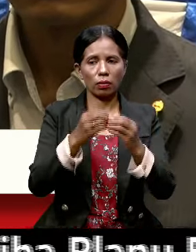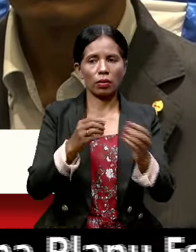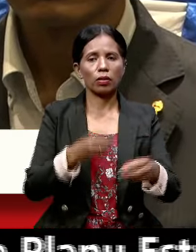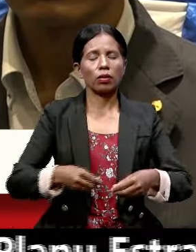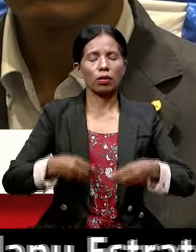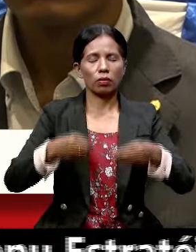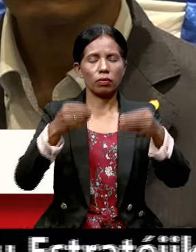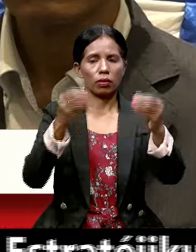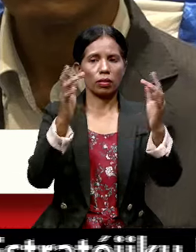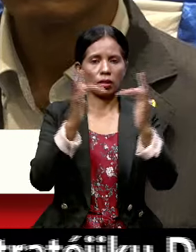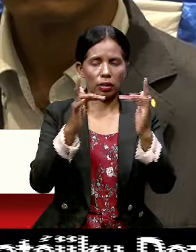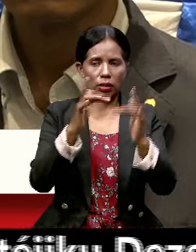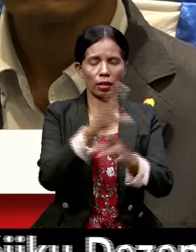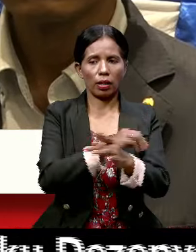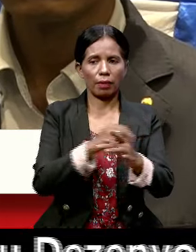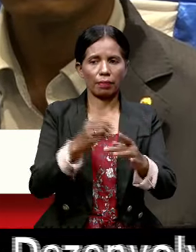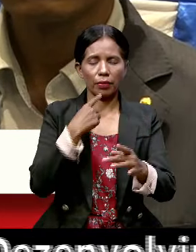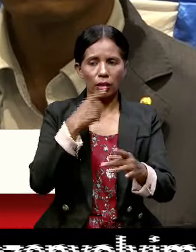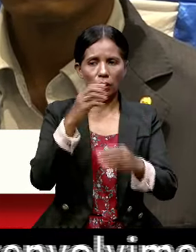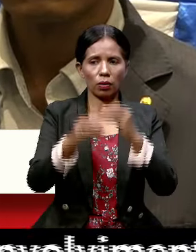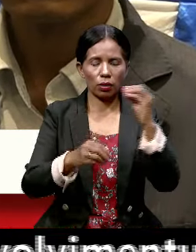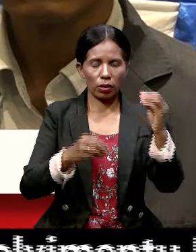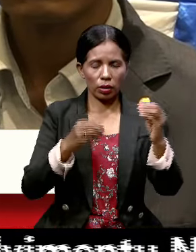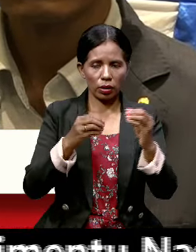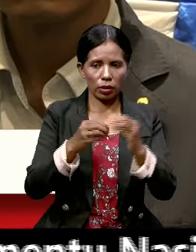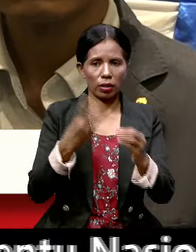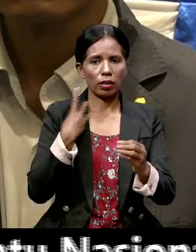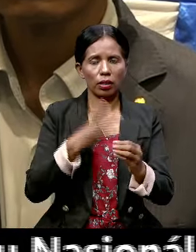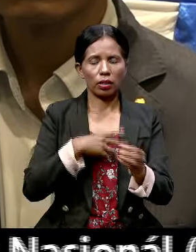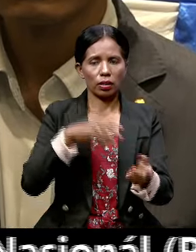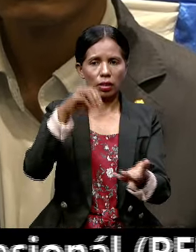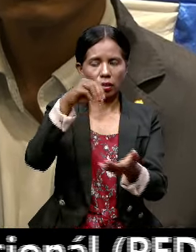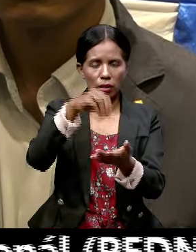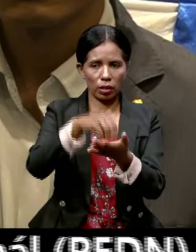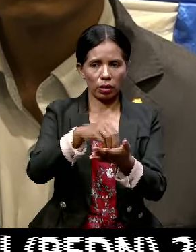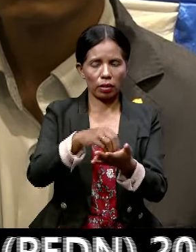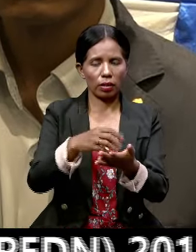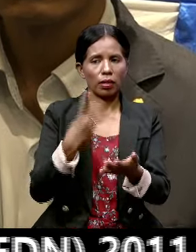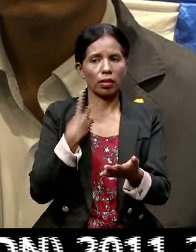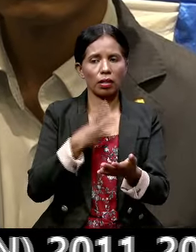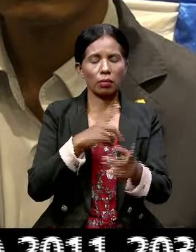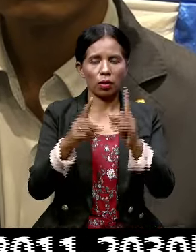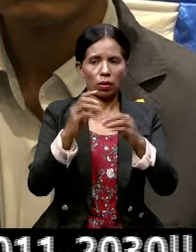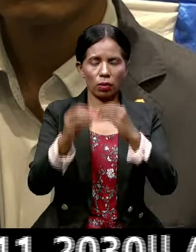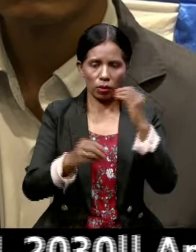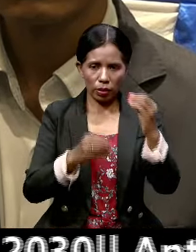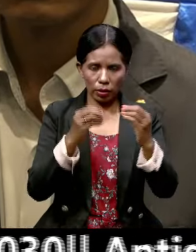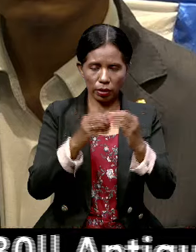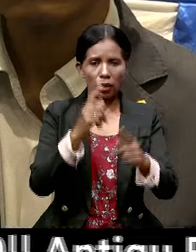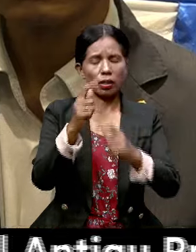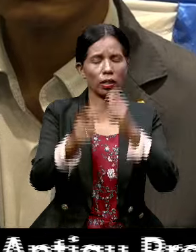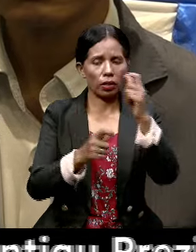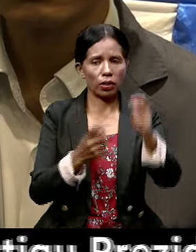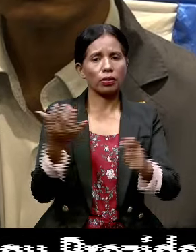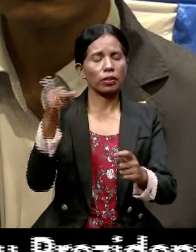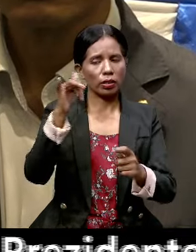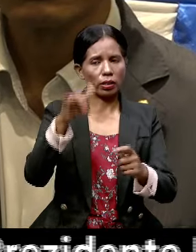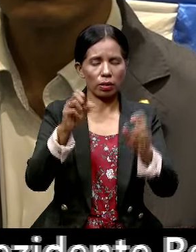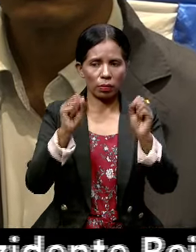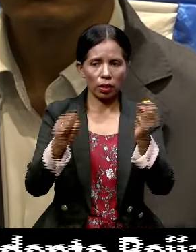energia ninia nebe hanesa mencione ne bana com a ba raising awareness inspiring action nebe am seco ali tam tecnologia sira nebe ke